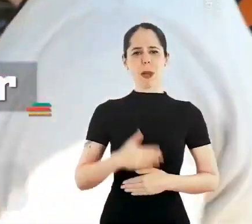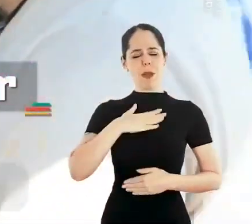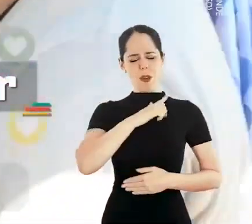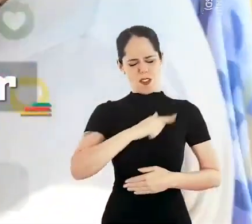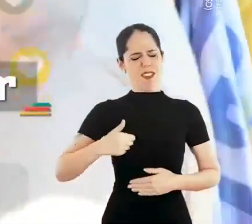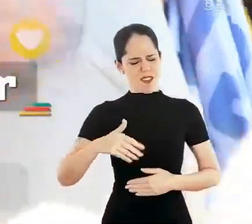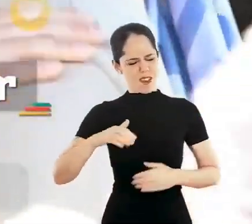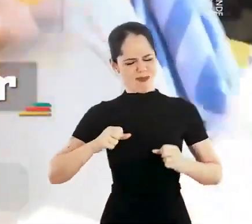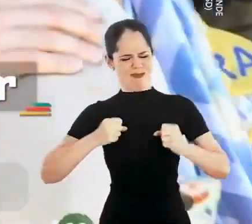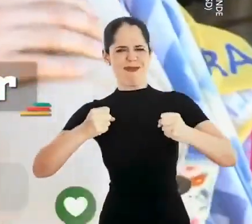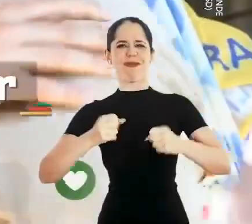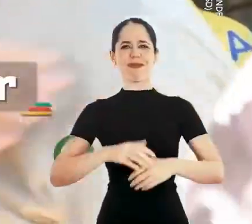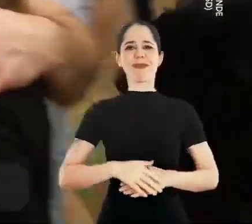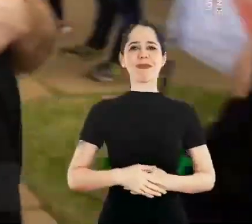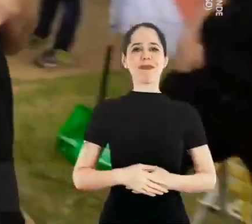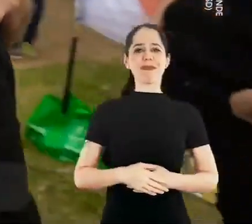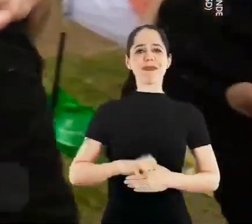governador,